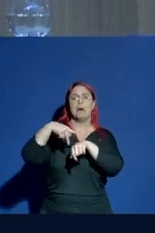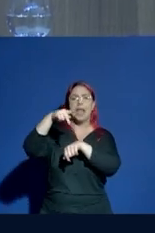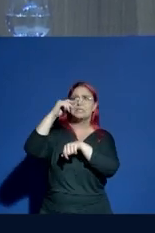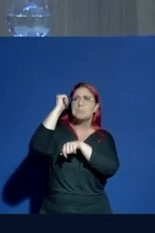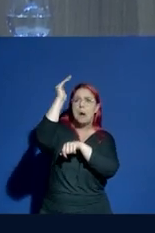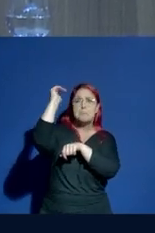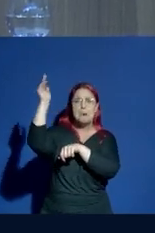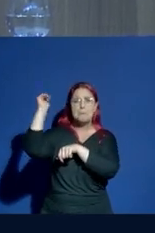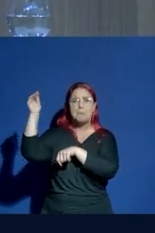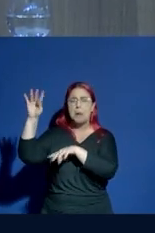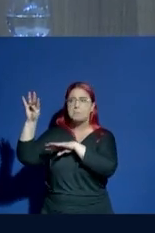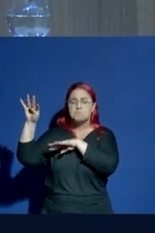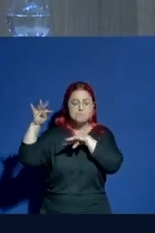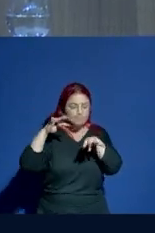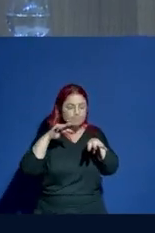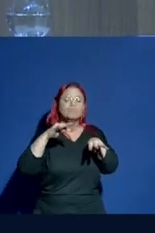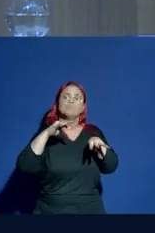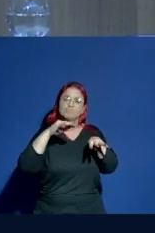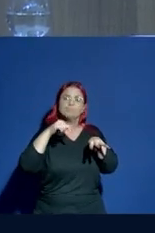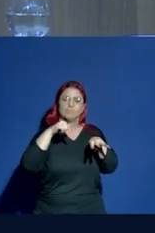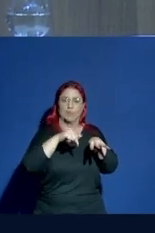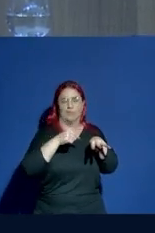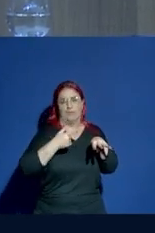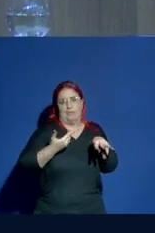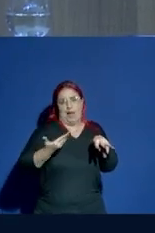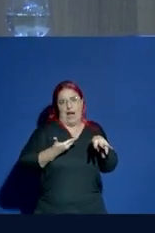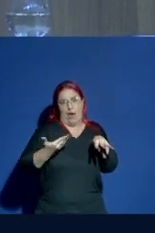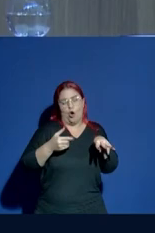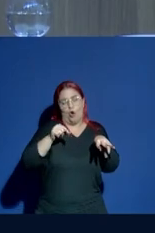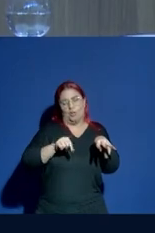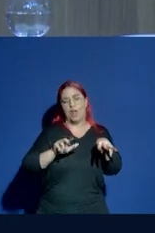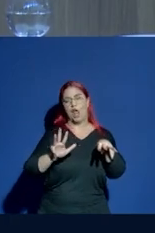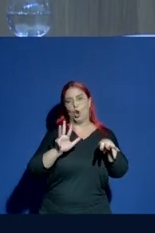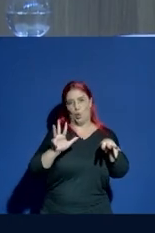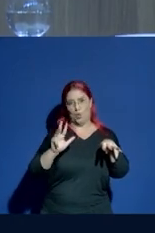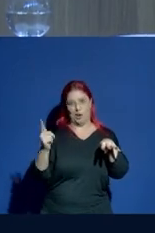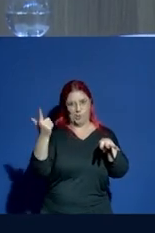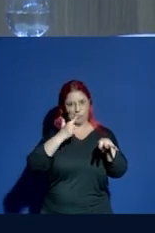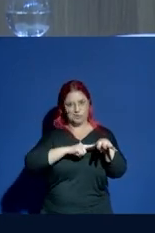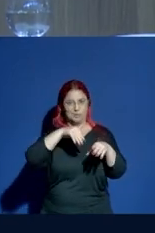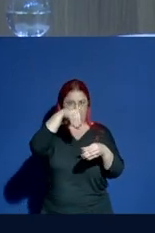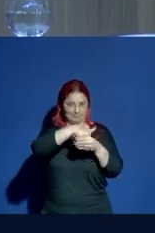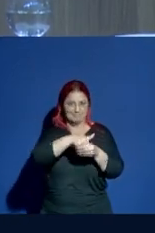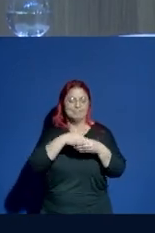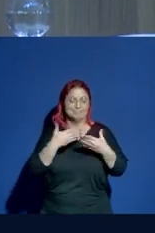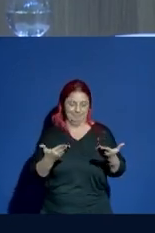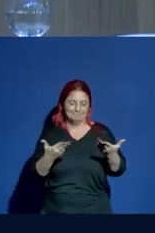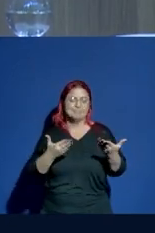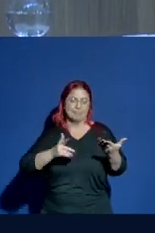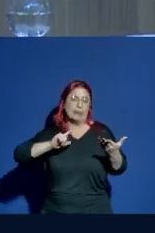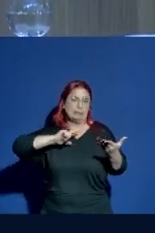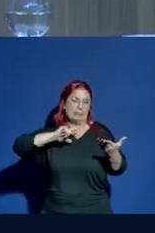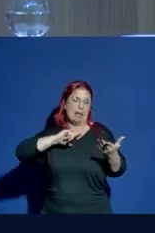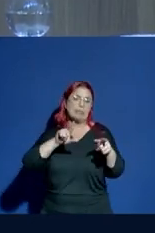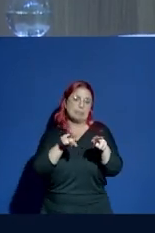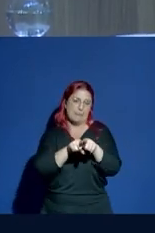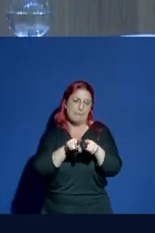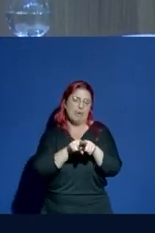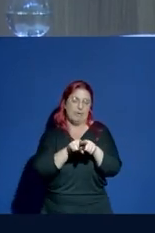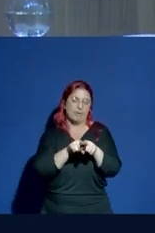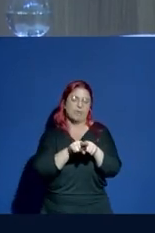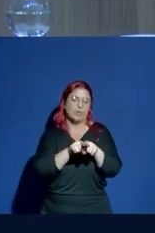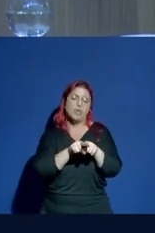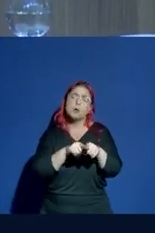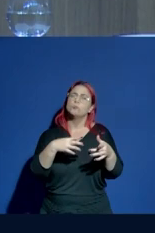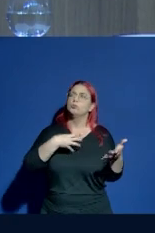Global com esse ambiente criado em especial com a eleição do presidente Lula que digas de passagem tem uma